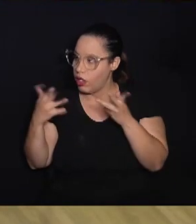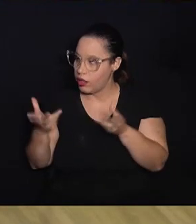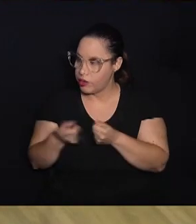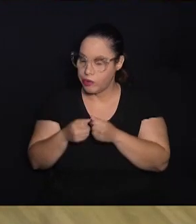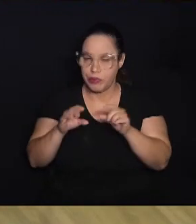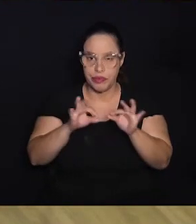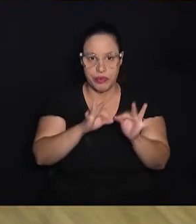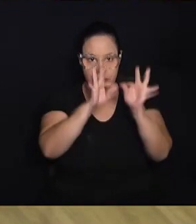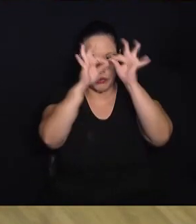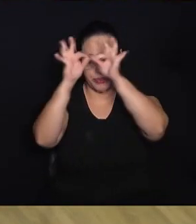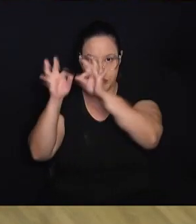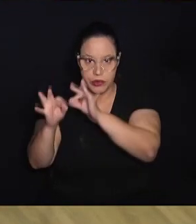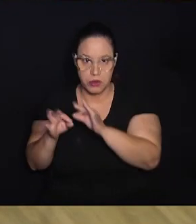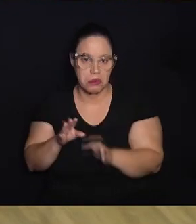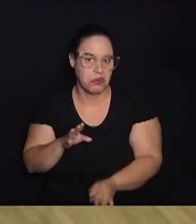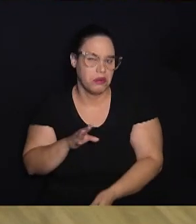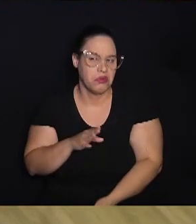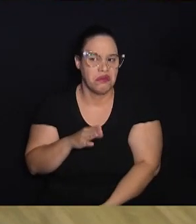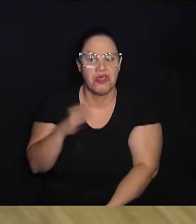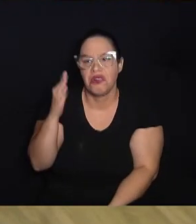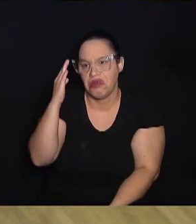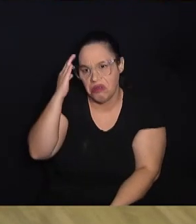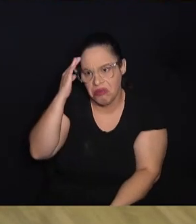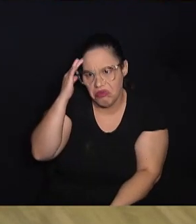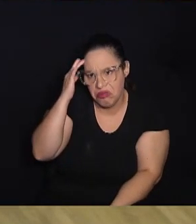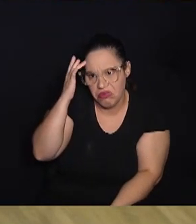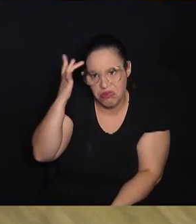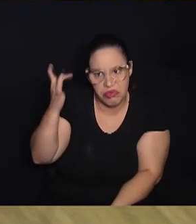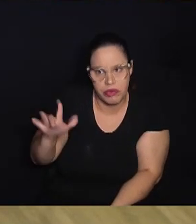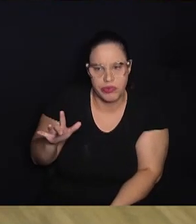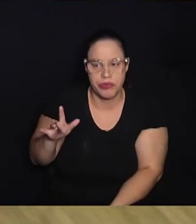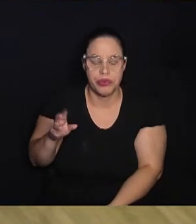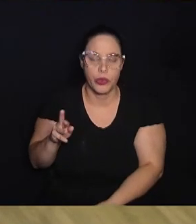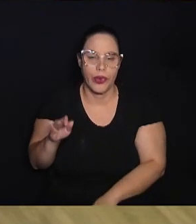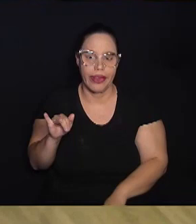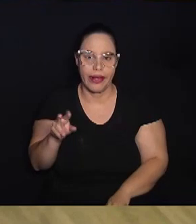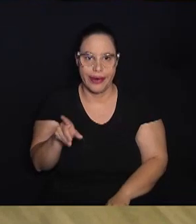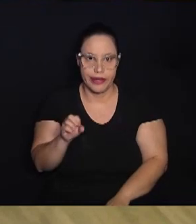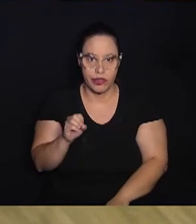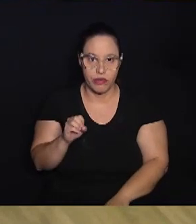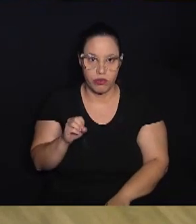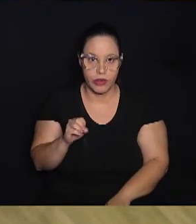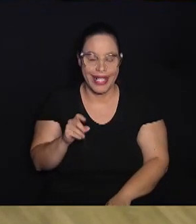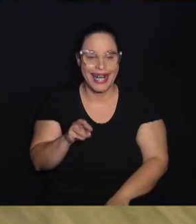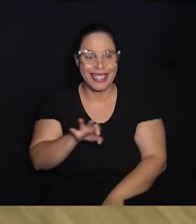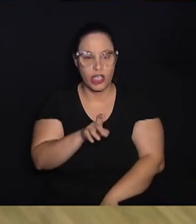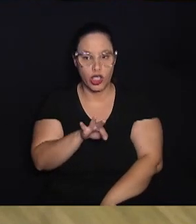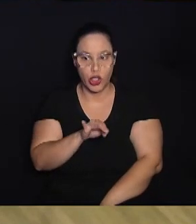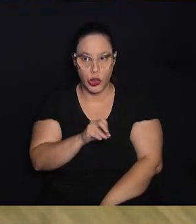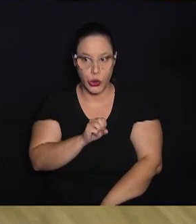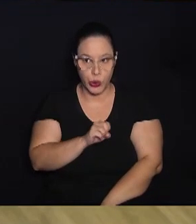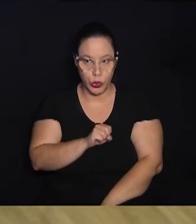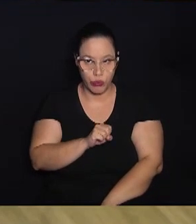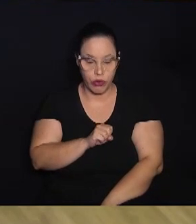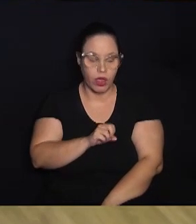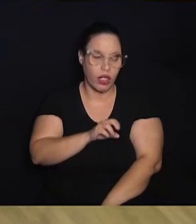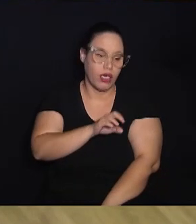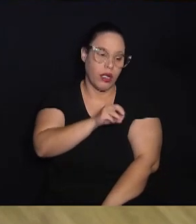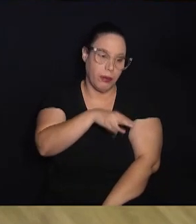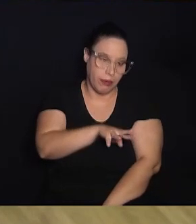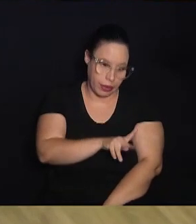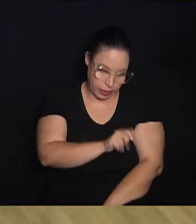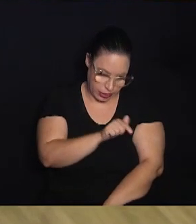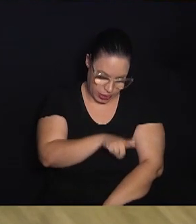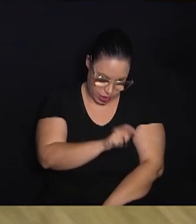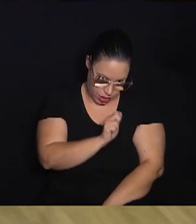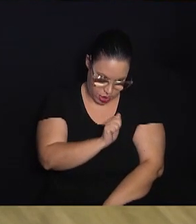assistindo e de repente não é um conhecedor tão assim a fundo do dos quadrinhos os estilos né que tem o mangá tem o HQ né qual é